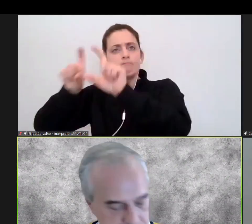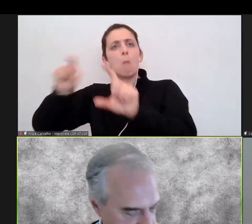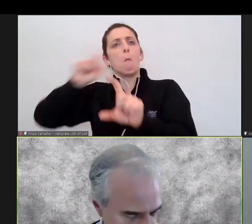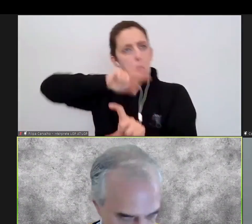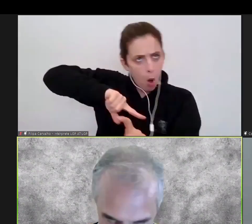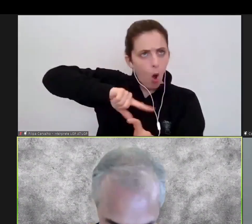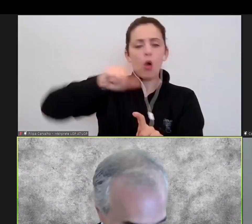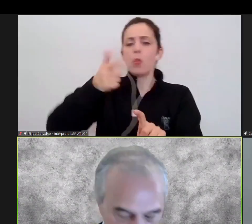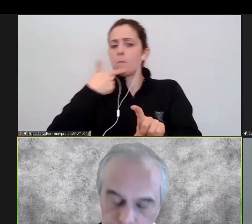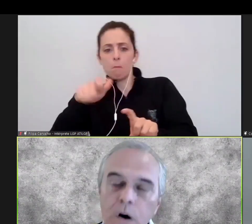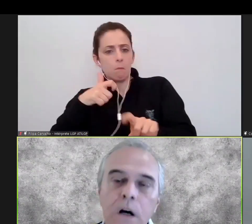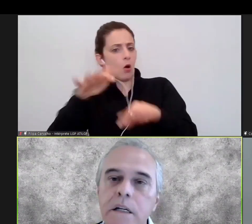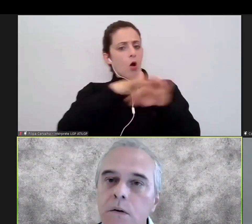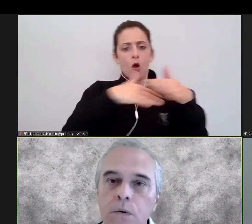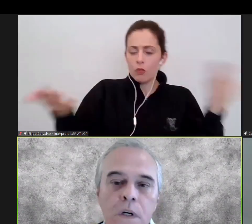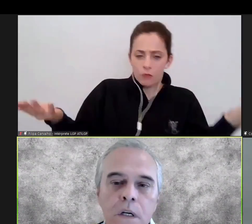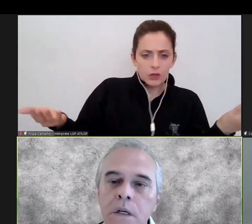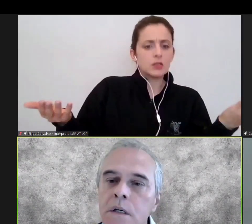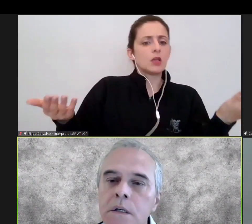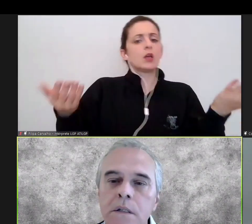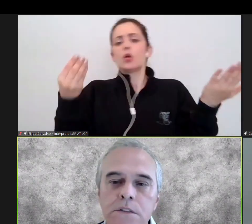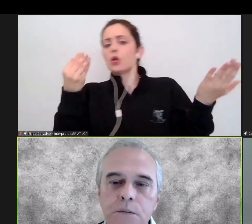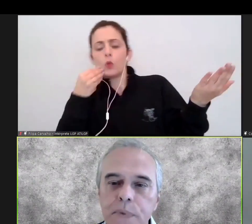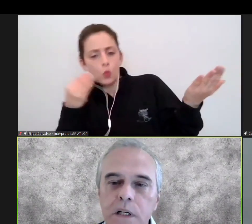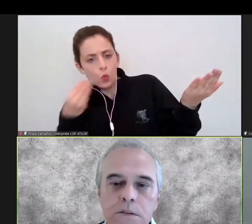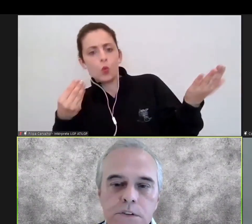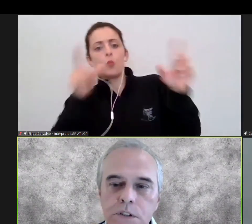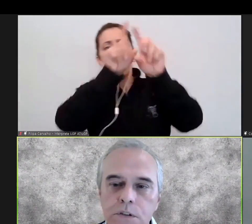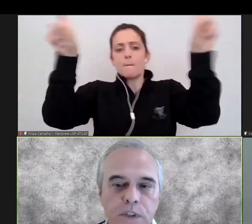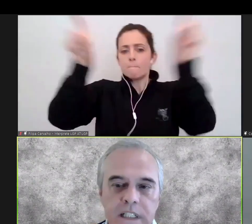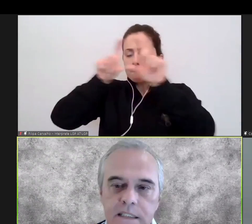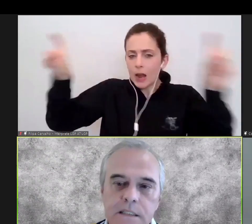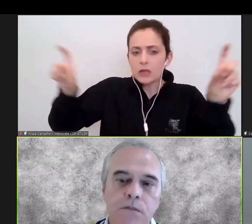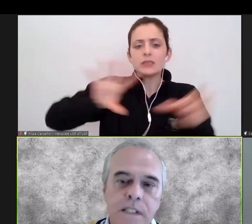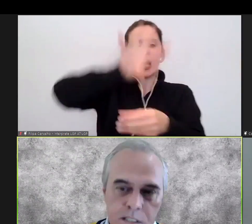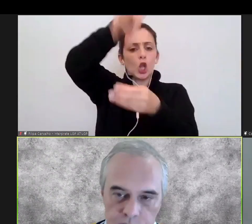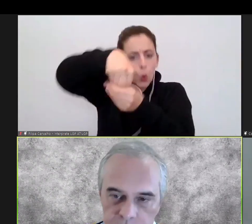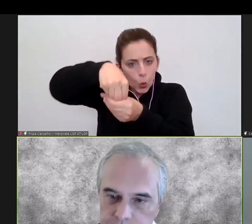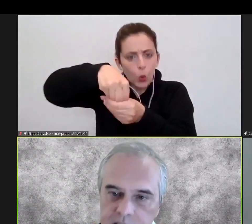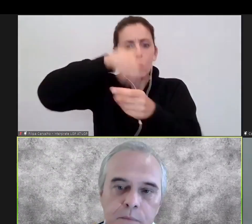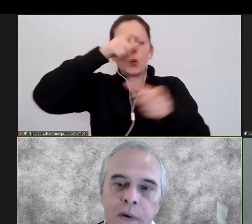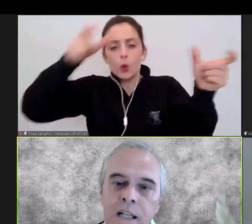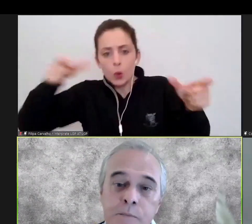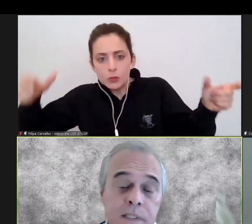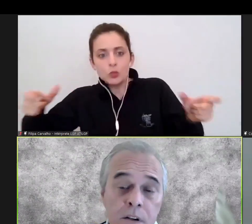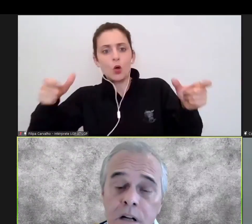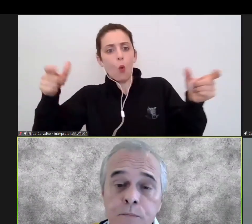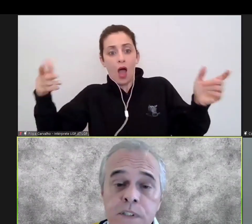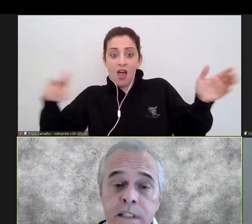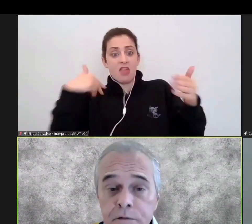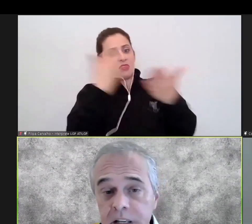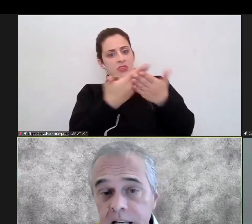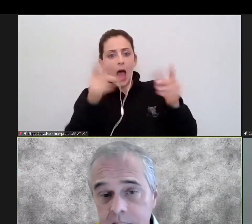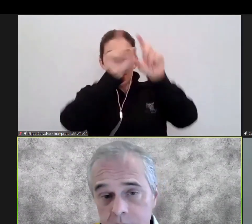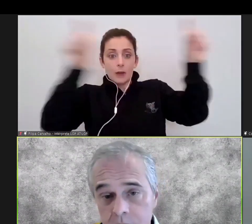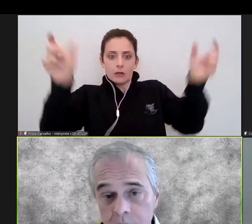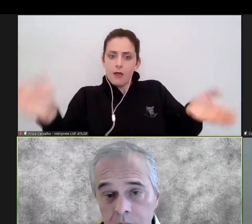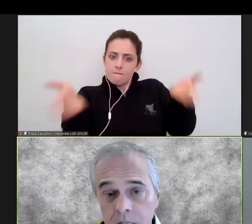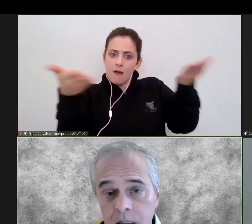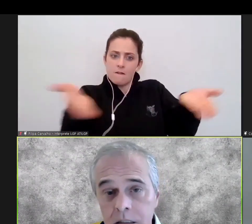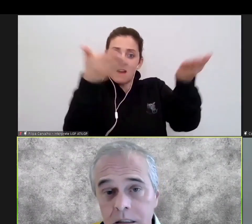medida regulatória ou de planos de comunicação que incentivem a empresa a participação, acabam por ser